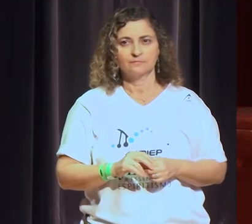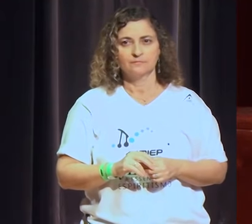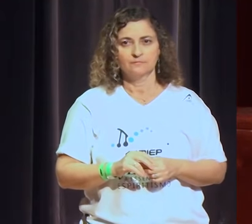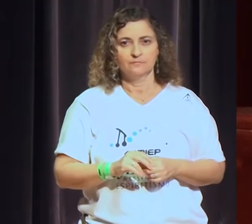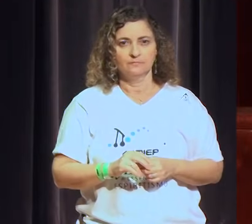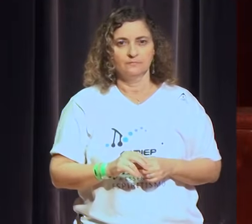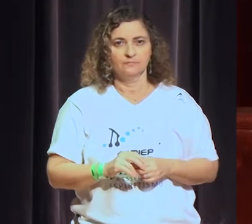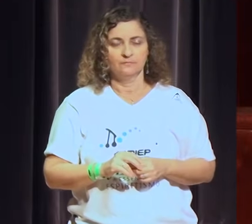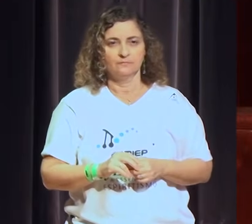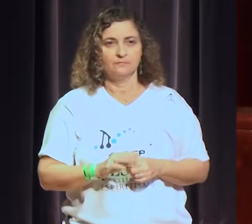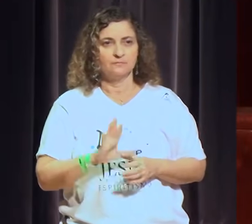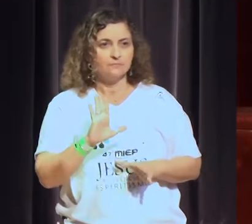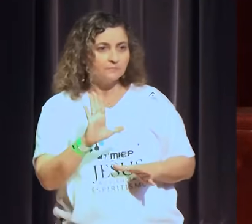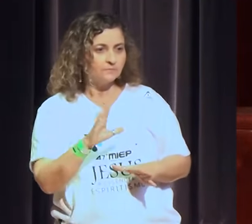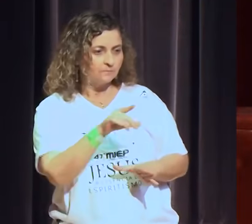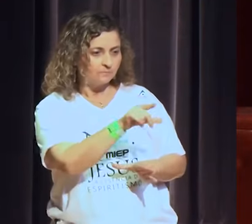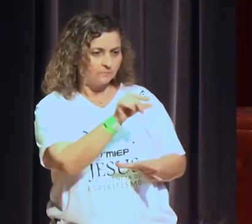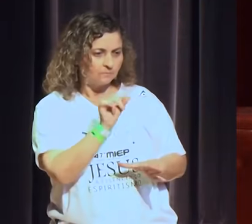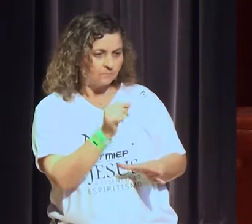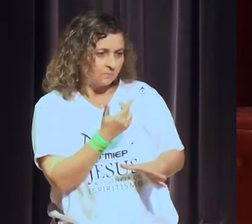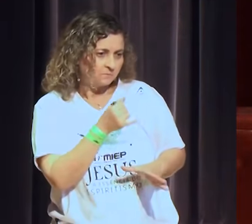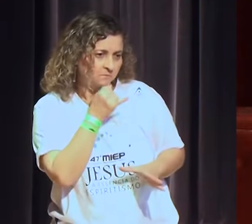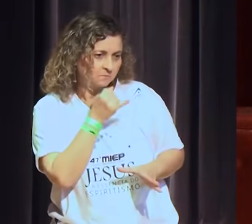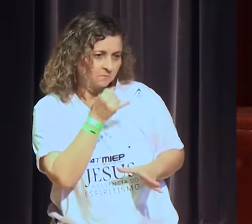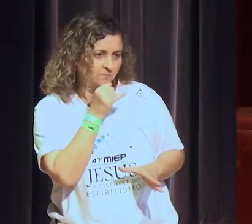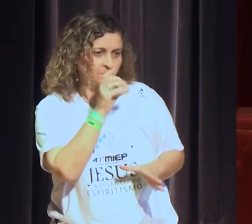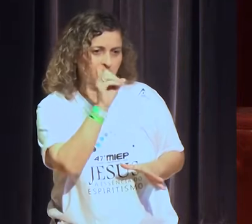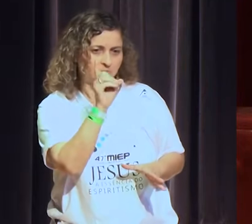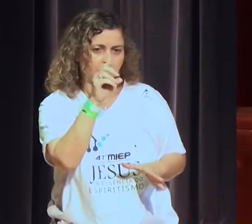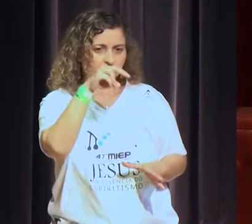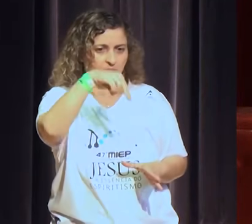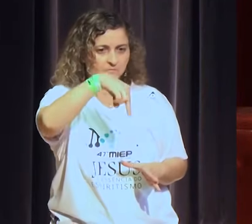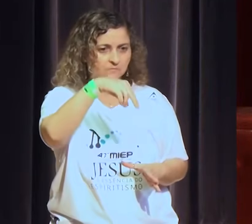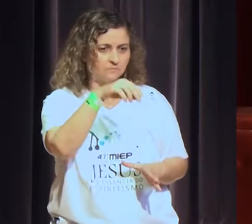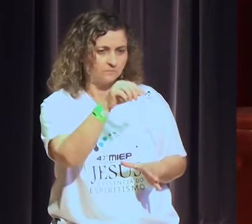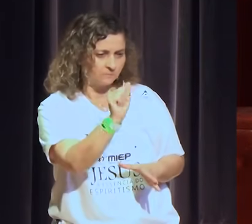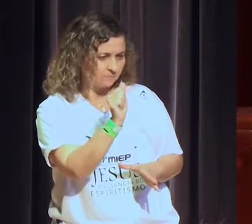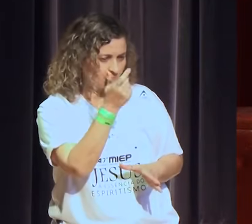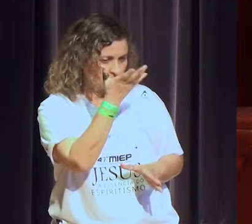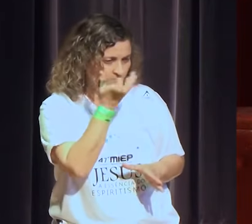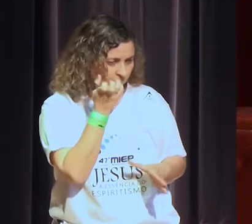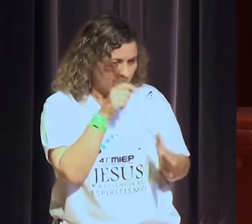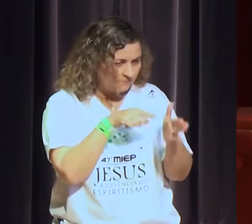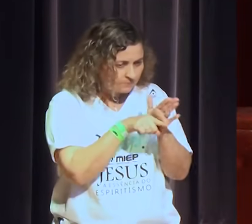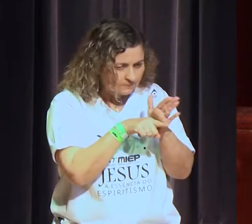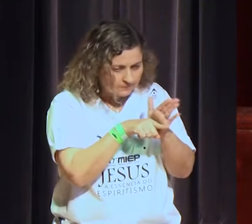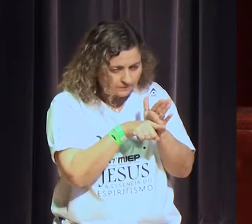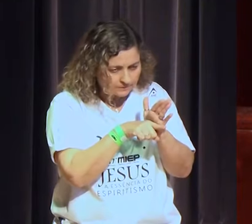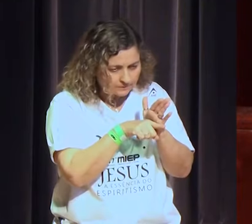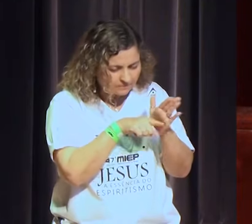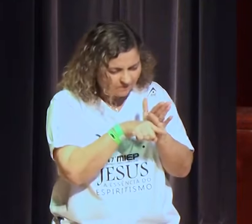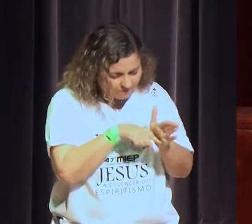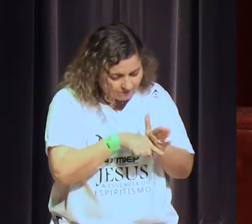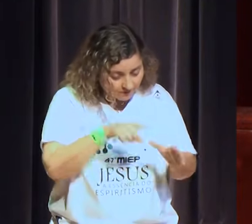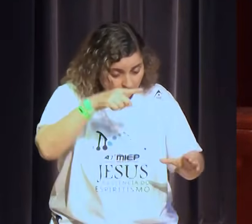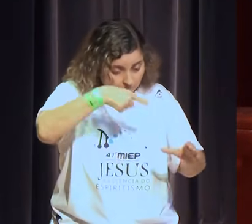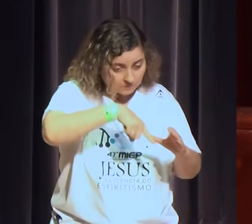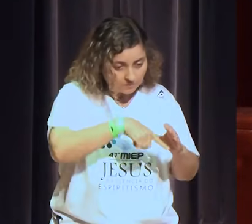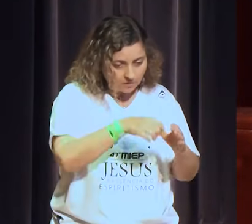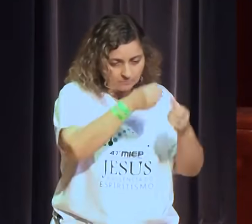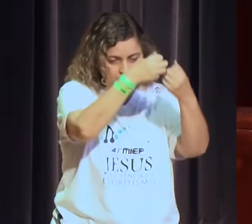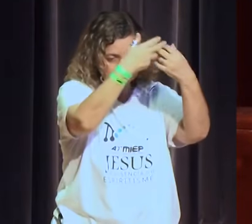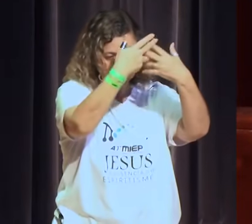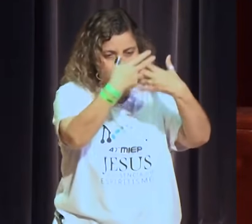Então, se eu pego lá o DNA, eu tenho quatro elementos, são as quatro letrinhas lá. Com elas, você escreve o código genético humano.